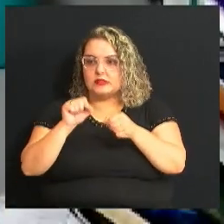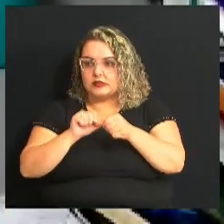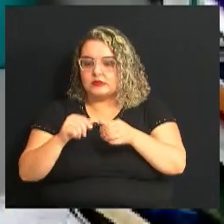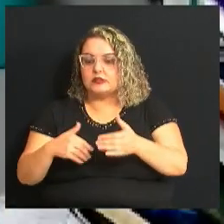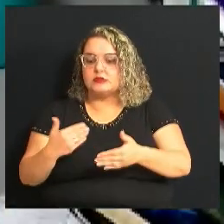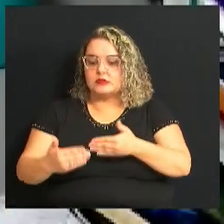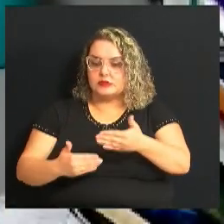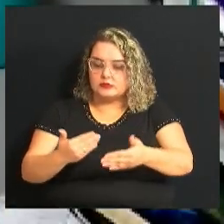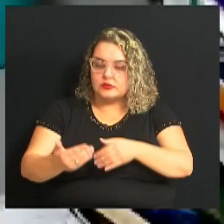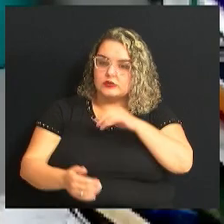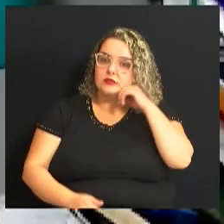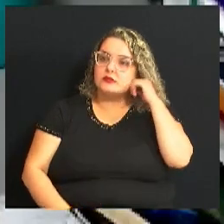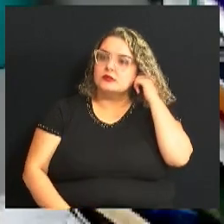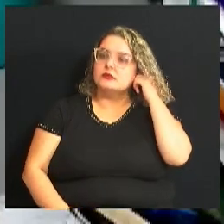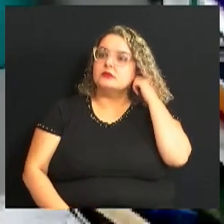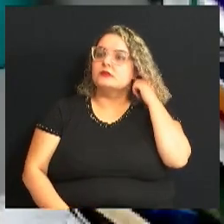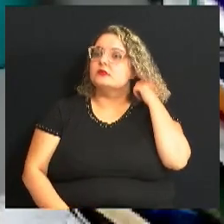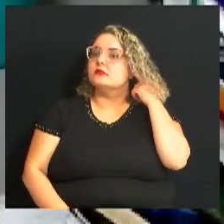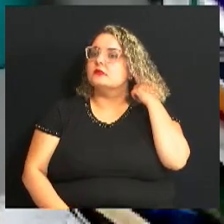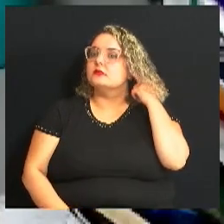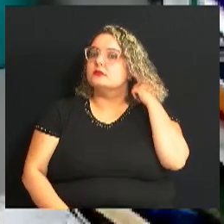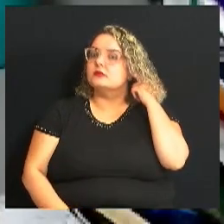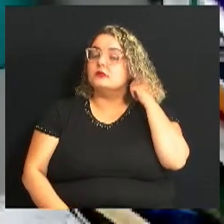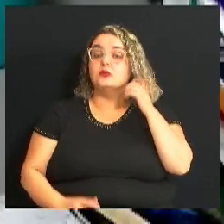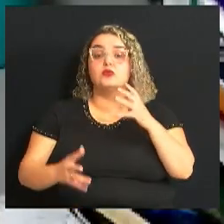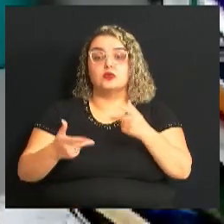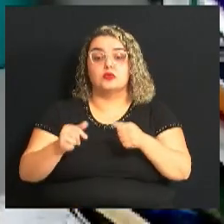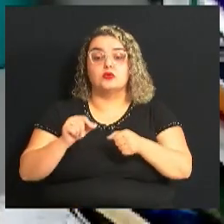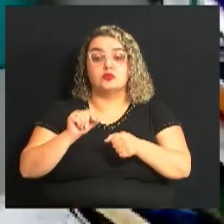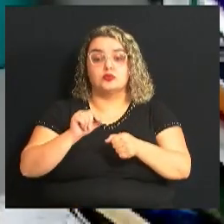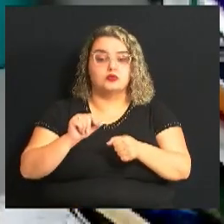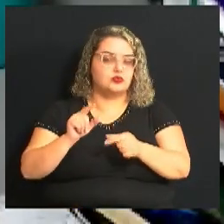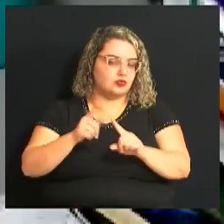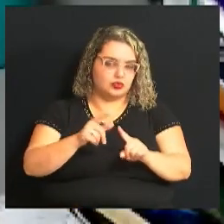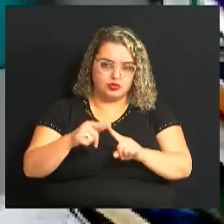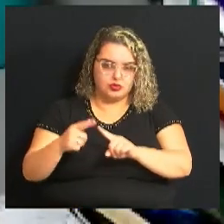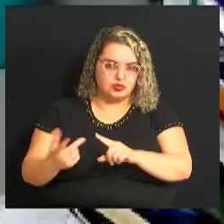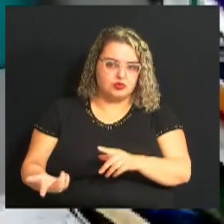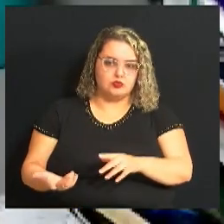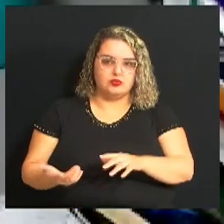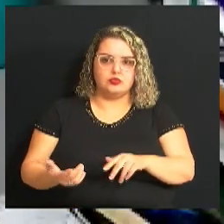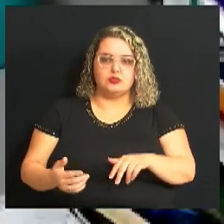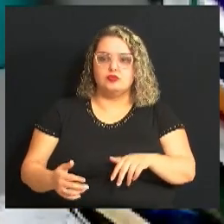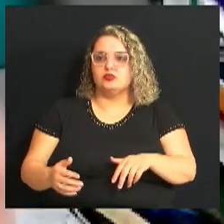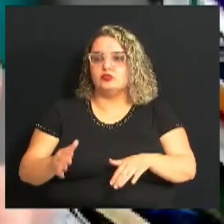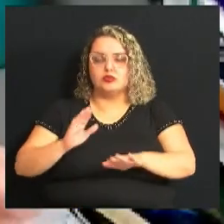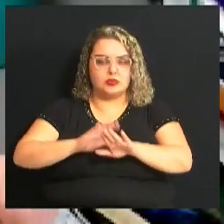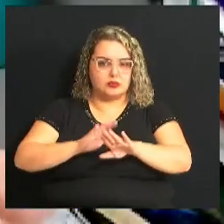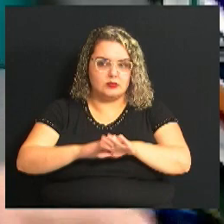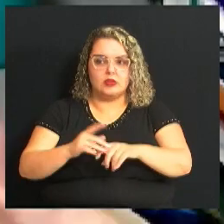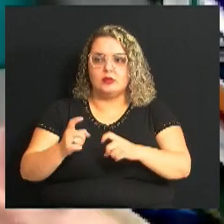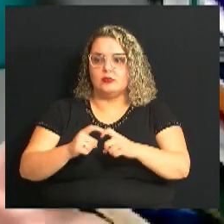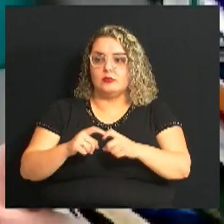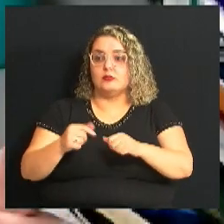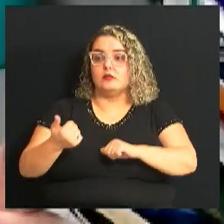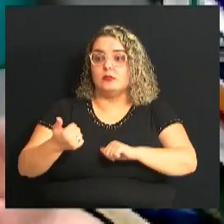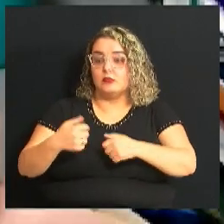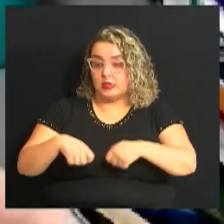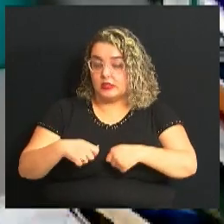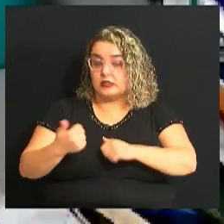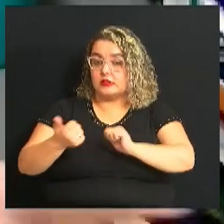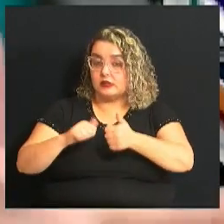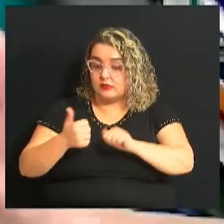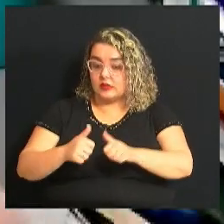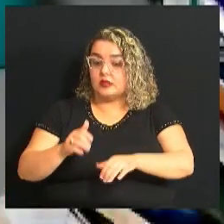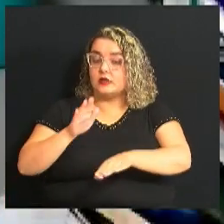procedimentos, e que todo tipo de procedimento médico precisa da validação e da avaliação do médico